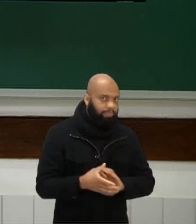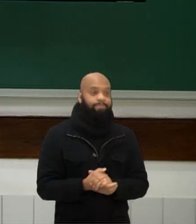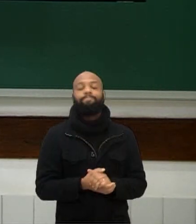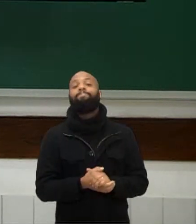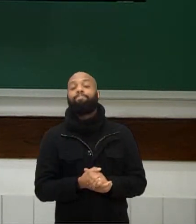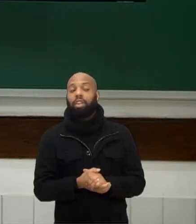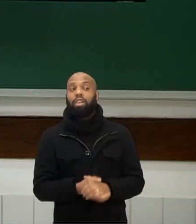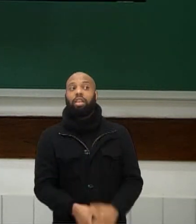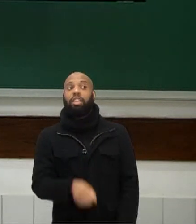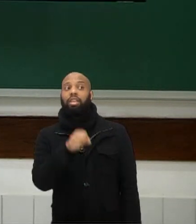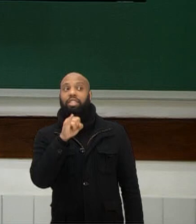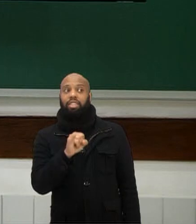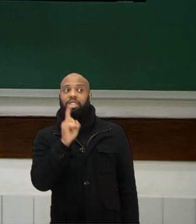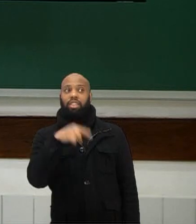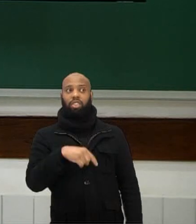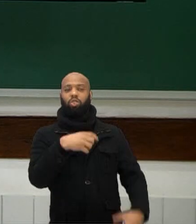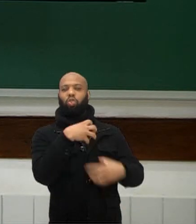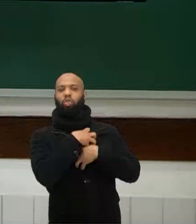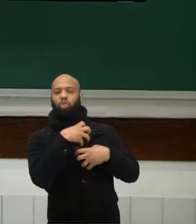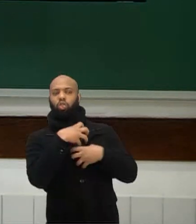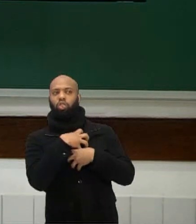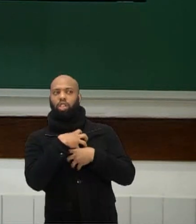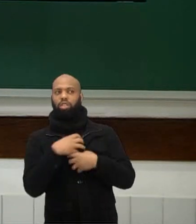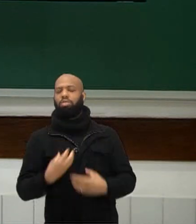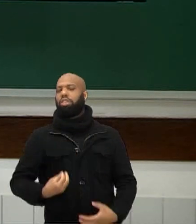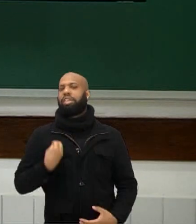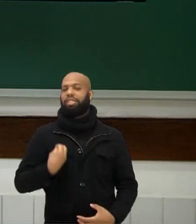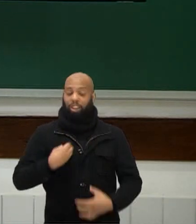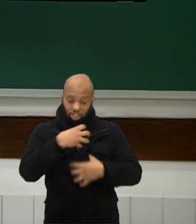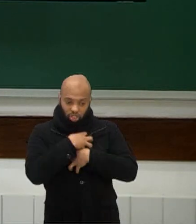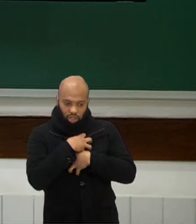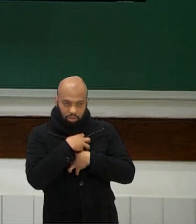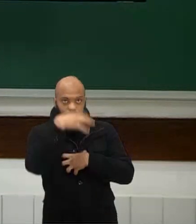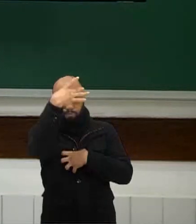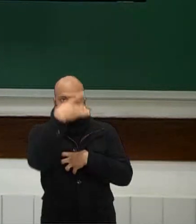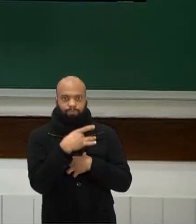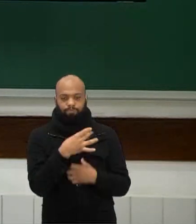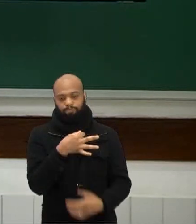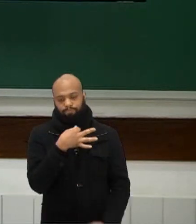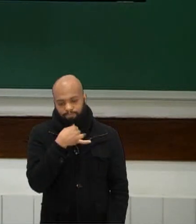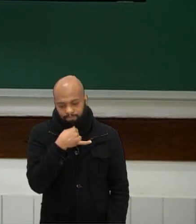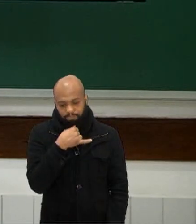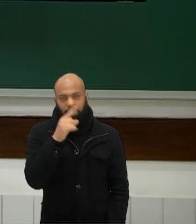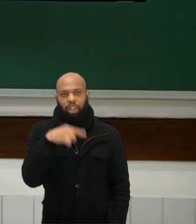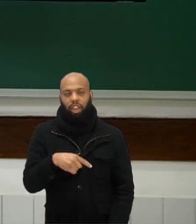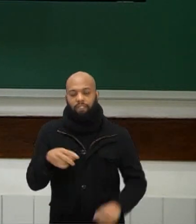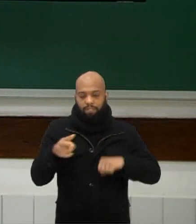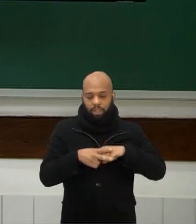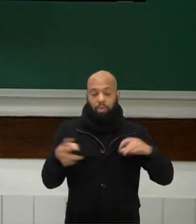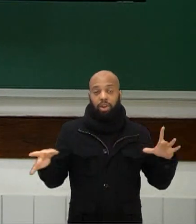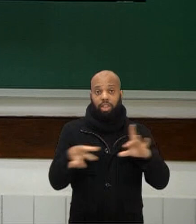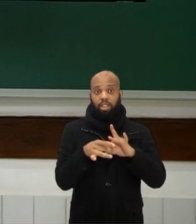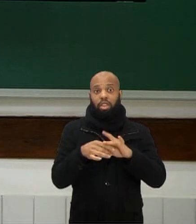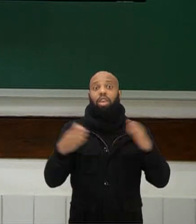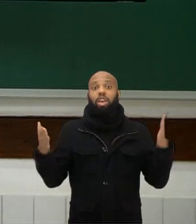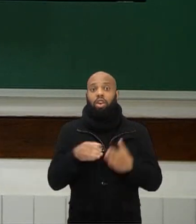chateado? Se é a forma que ele está chateado, eu tenho o verbo de ligação. Agora, se ele estiver caminhando, ele